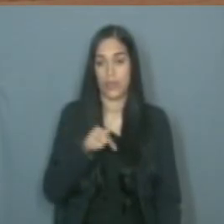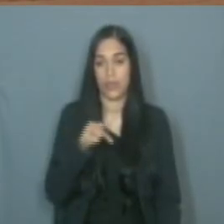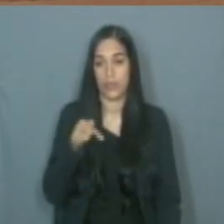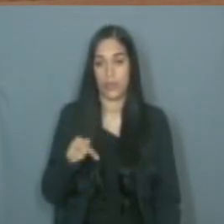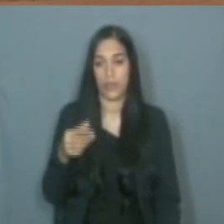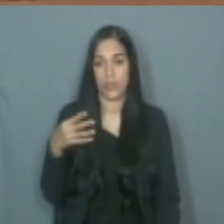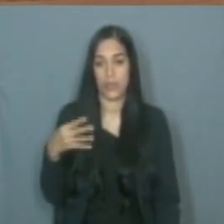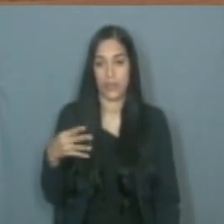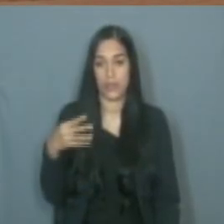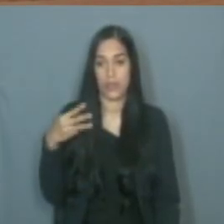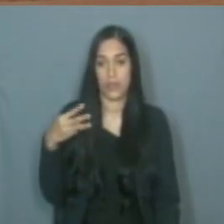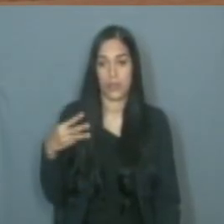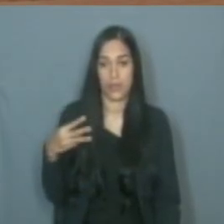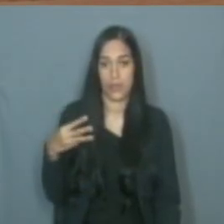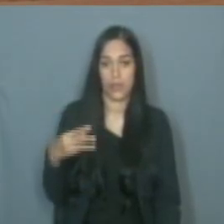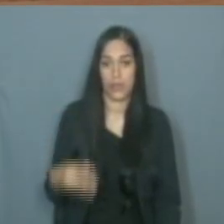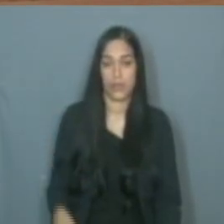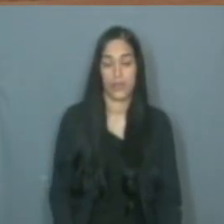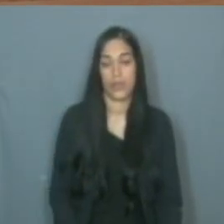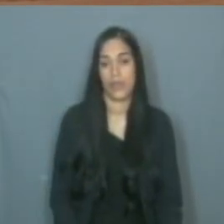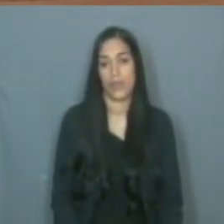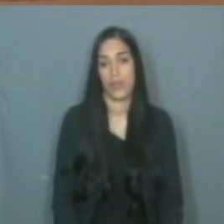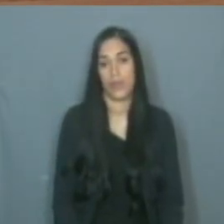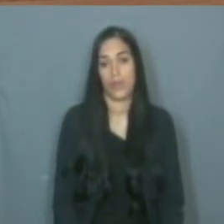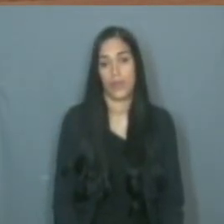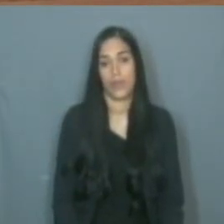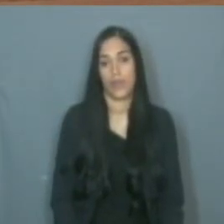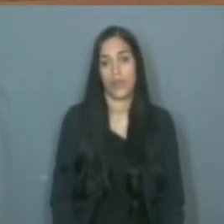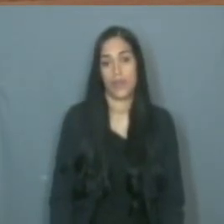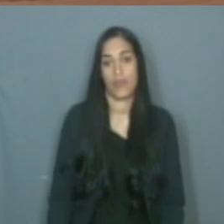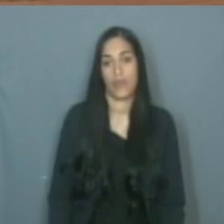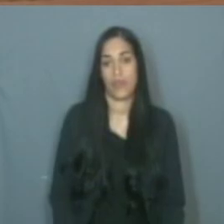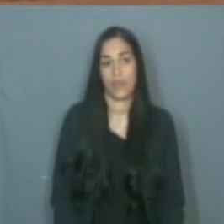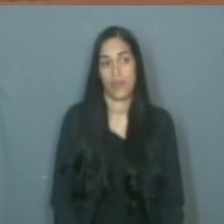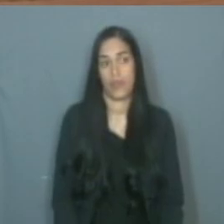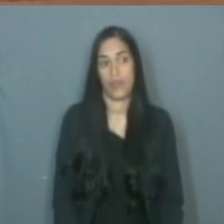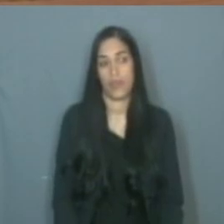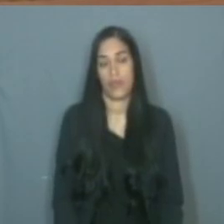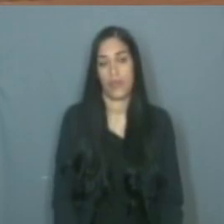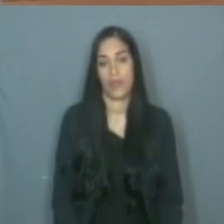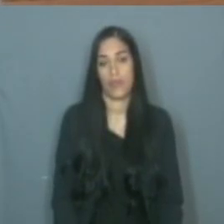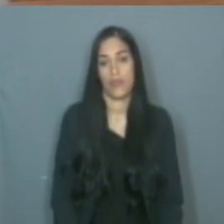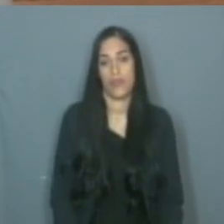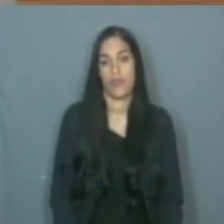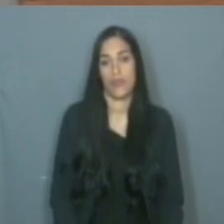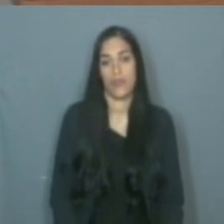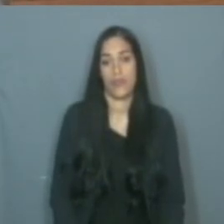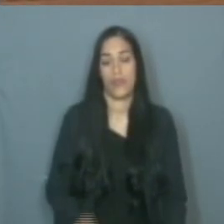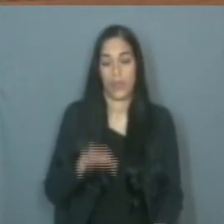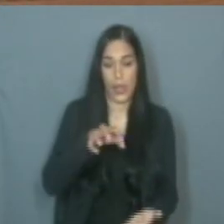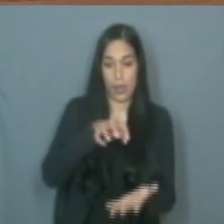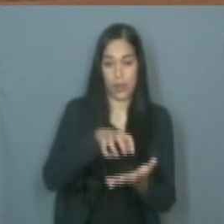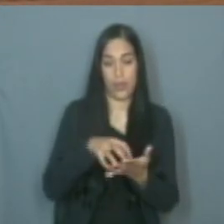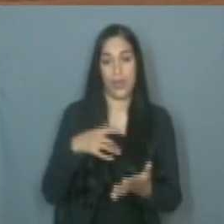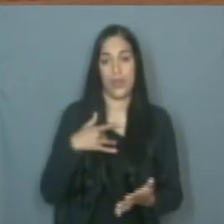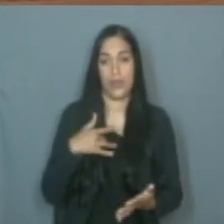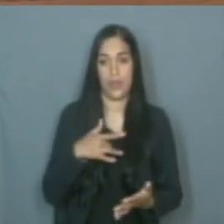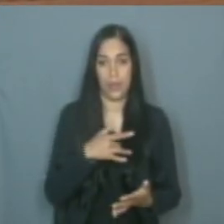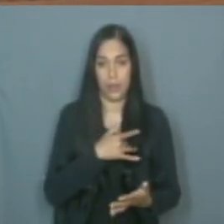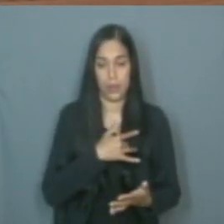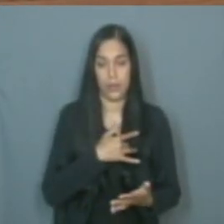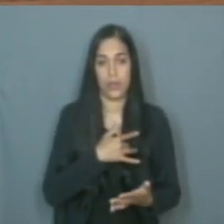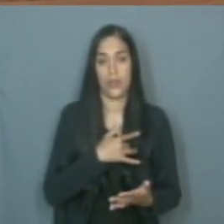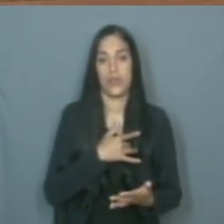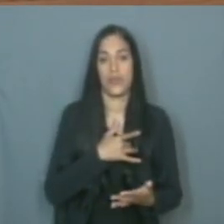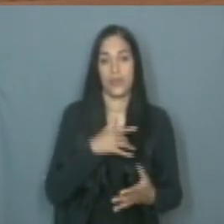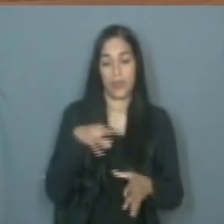7743. Obrigado, presidente. Que fala da unidade de saúde, que eu vou falar também, que fica na mão do